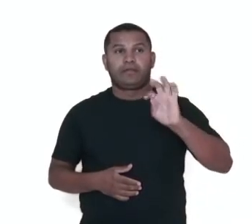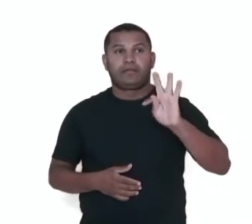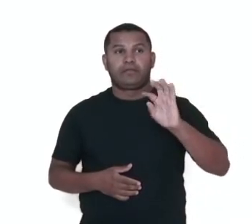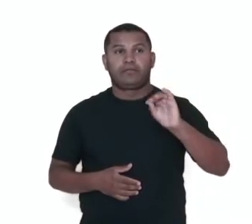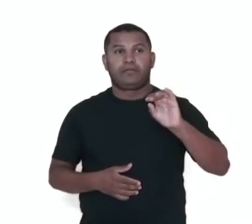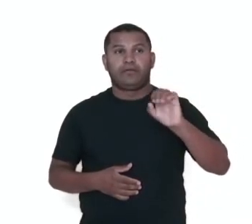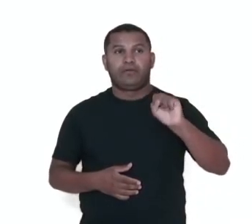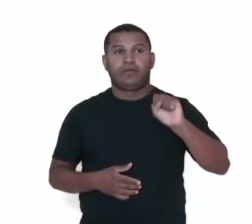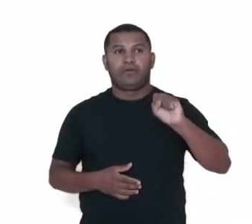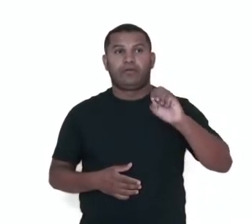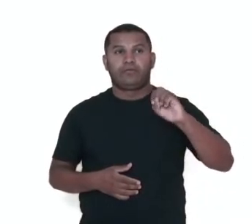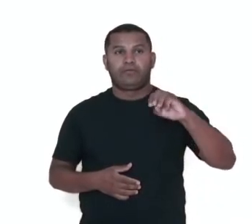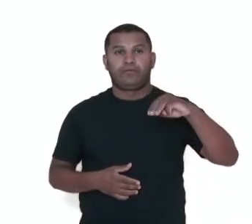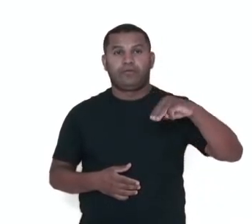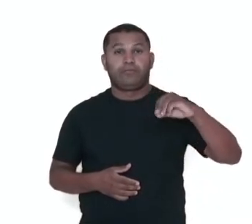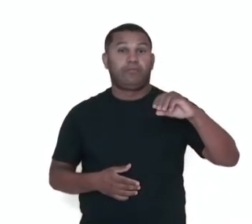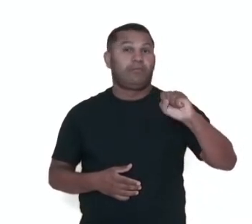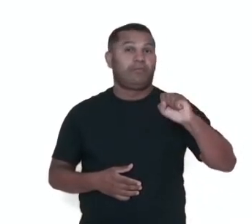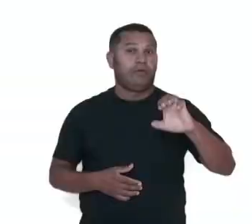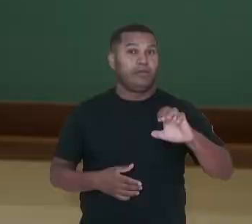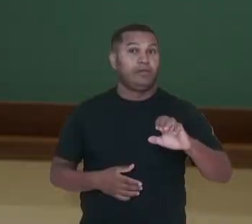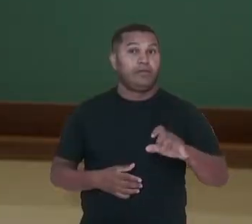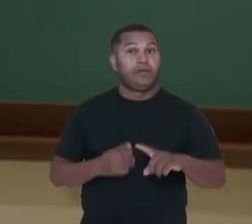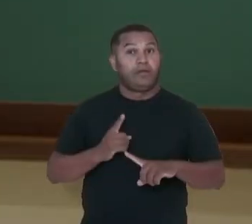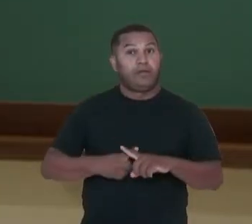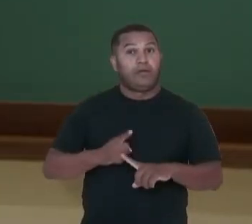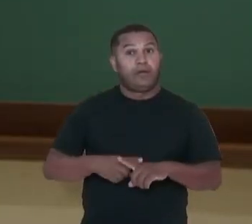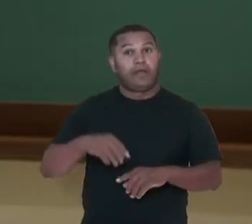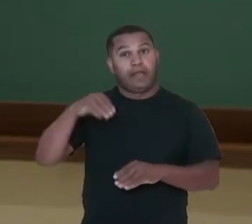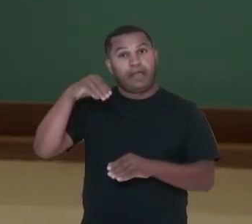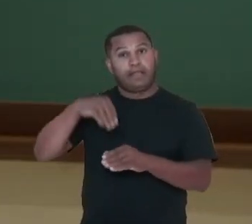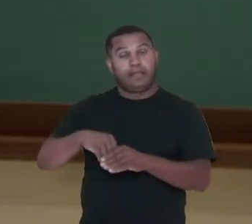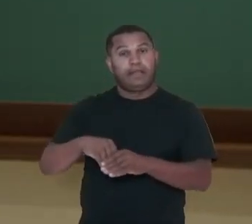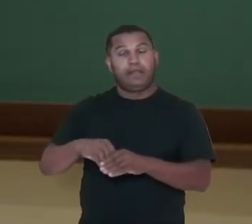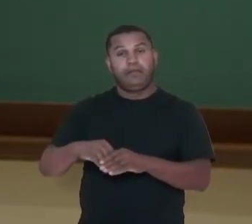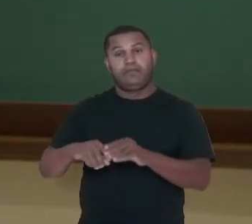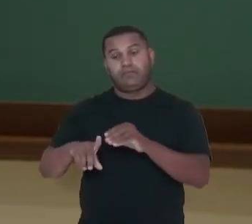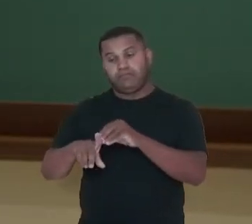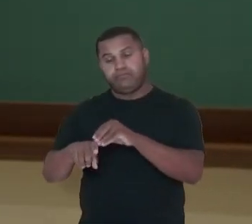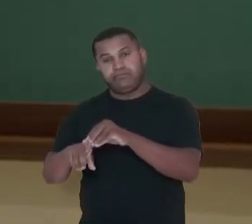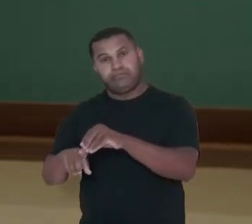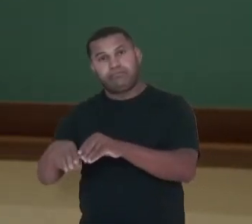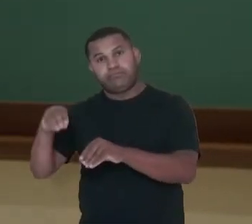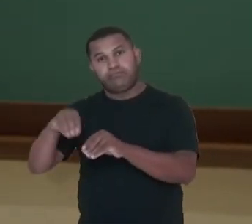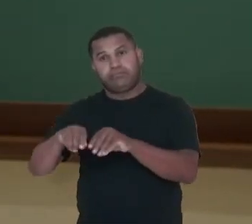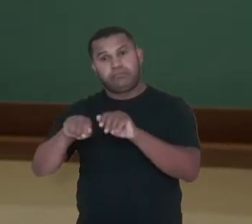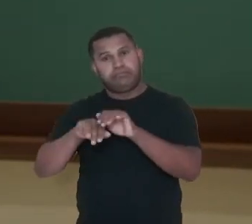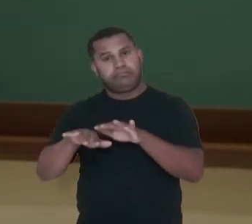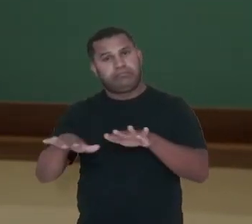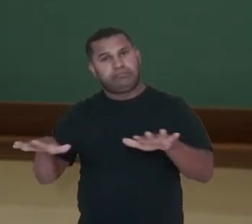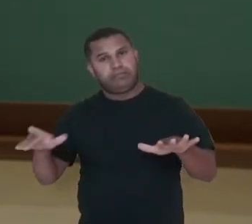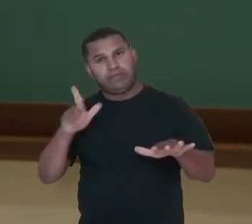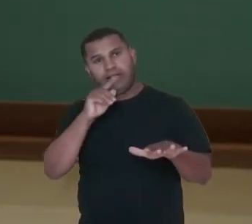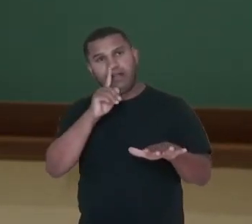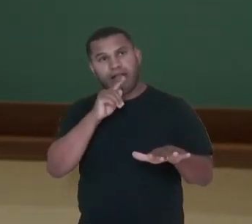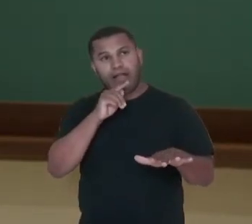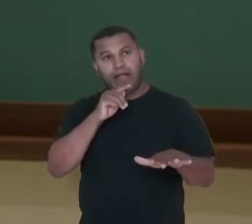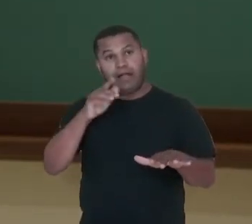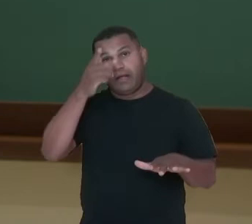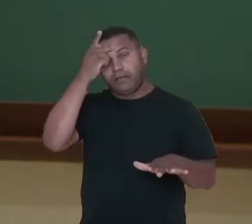larva infectante cercária fica na água. Mandou bem? Parabéns aí, tá? Pelo